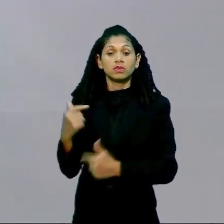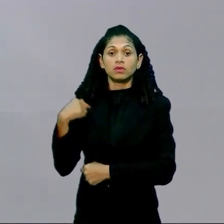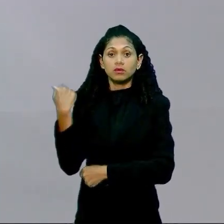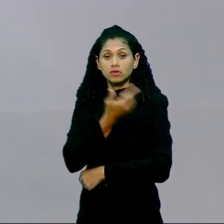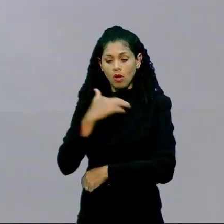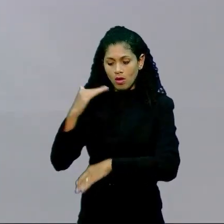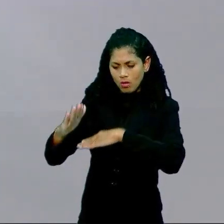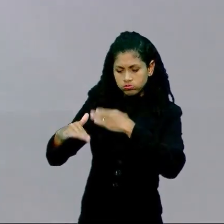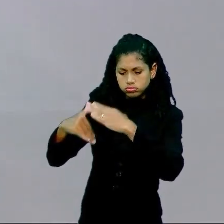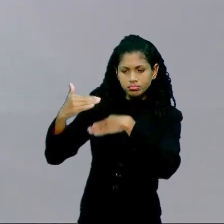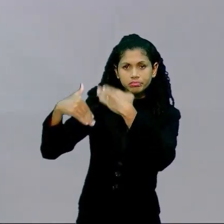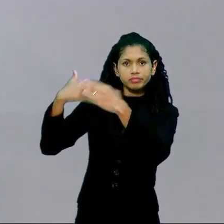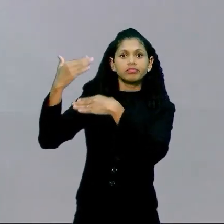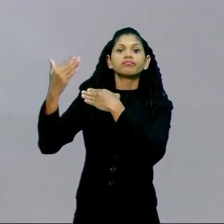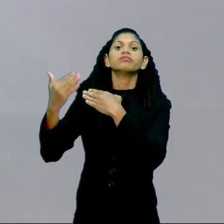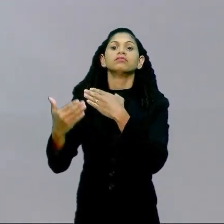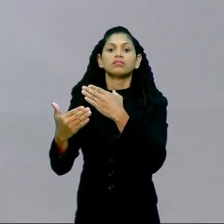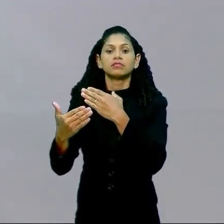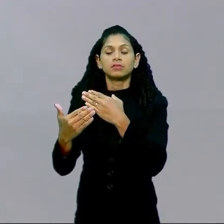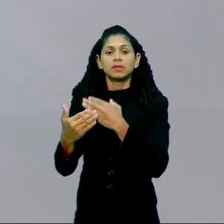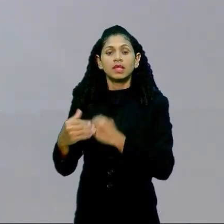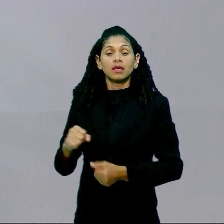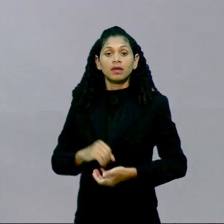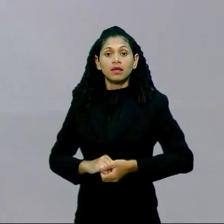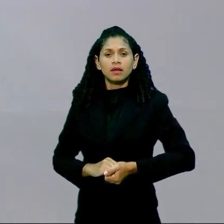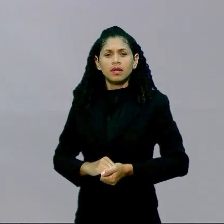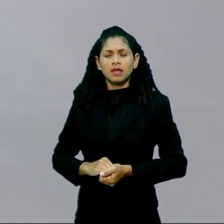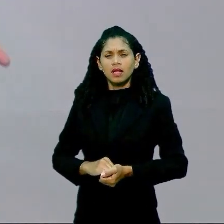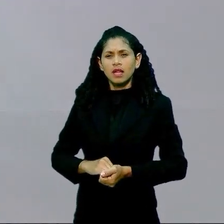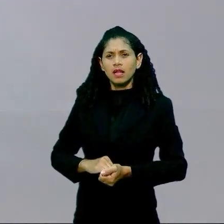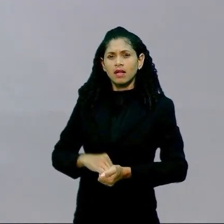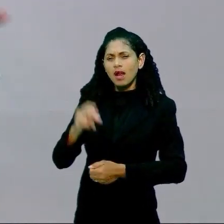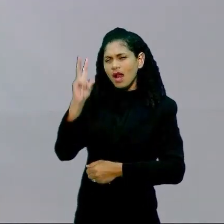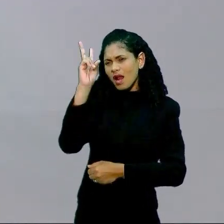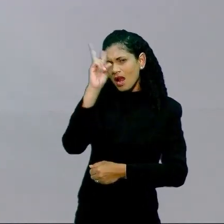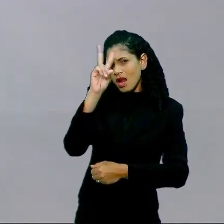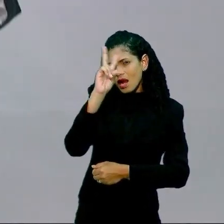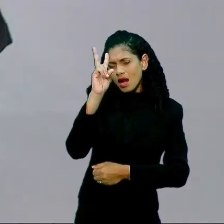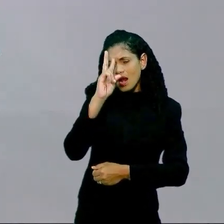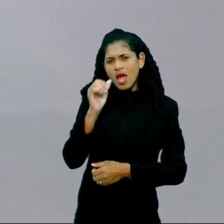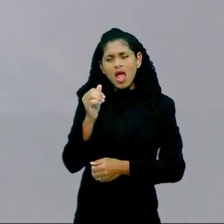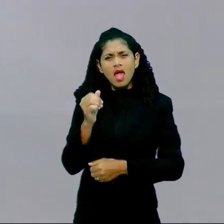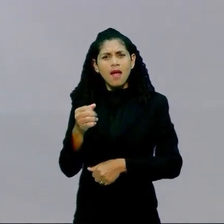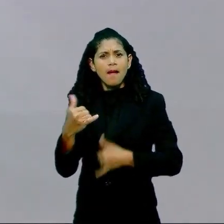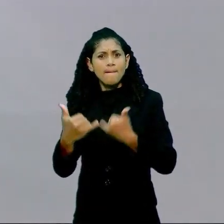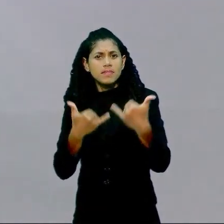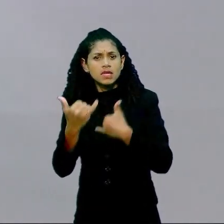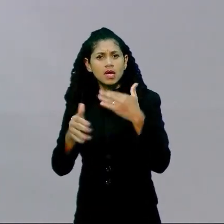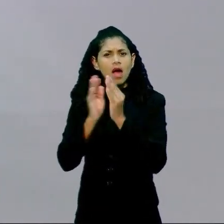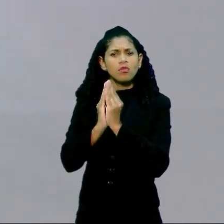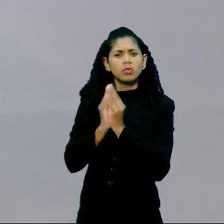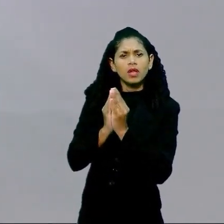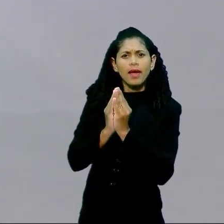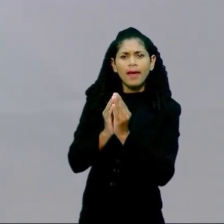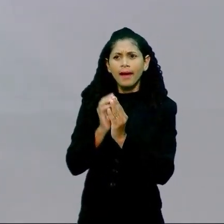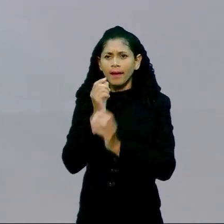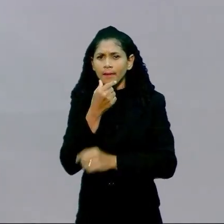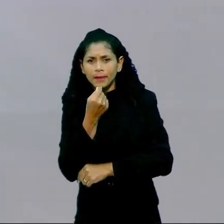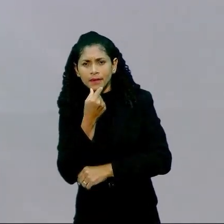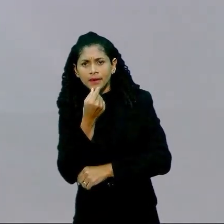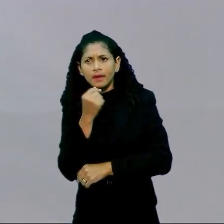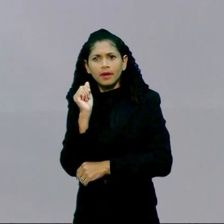meio das brincadeiras. Como assim, professor? Lembra a questão de gênero? Brincar de boneca é coisa de menino, de menina, menino.